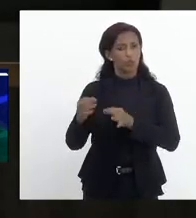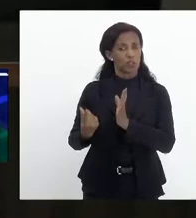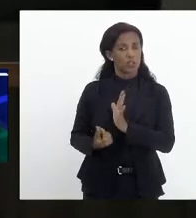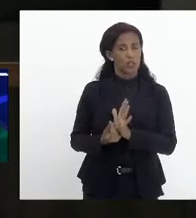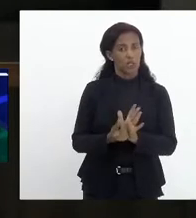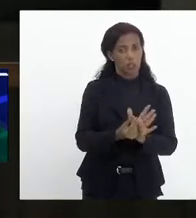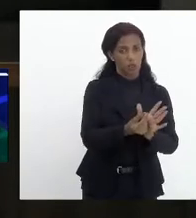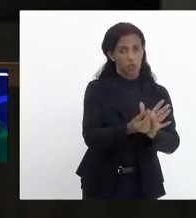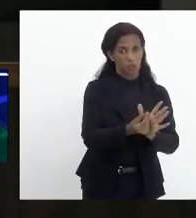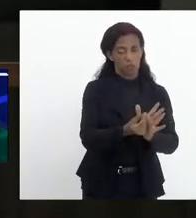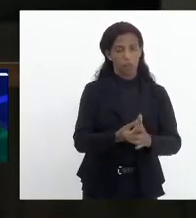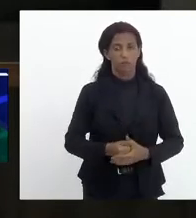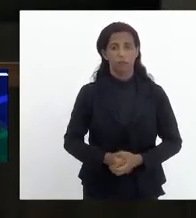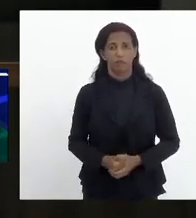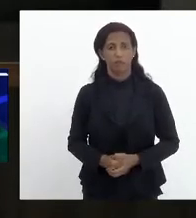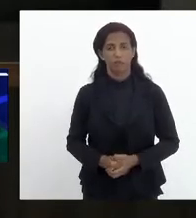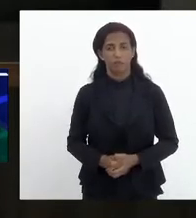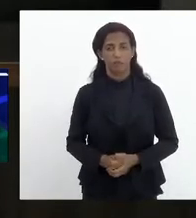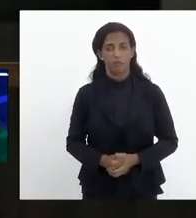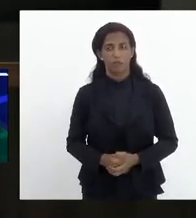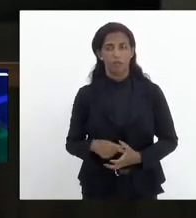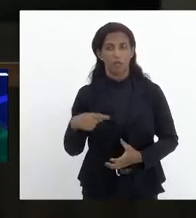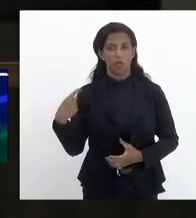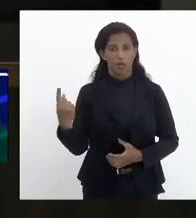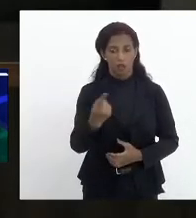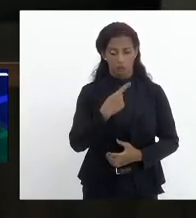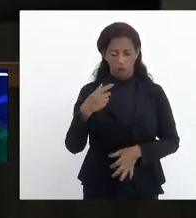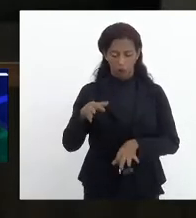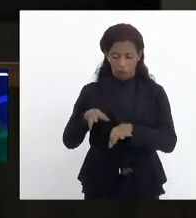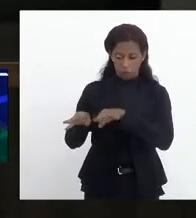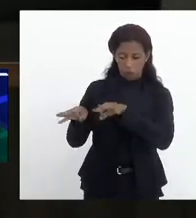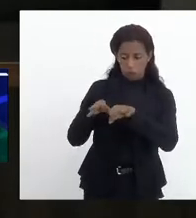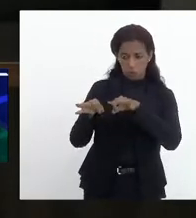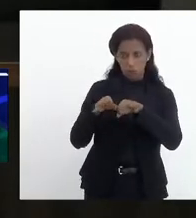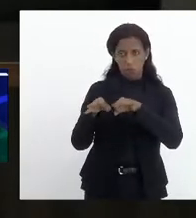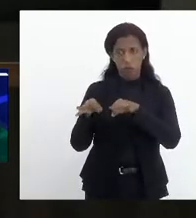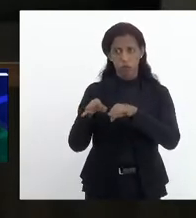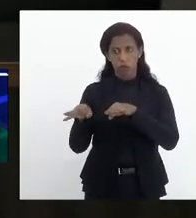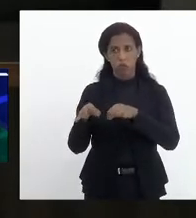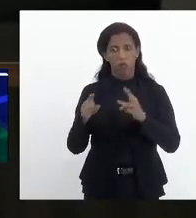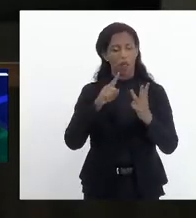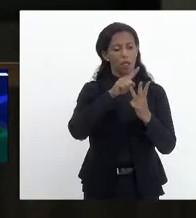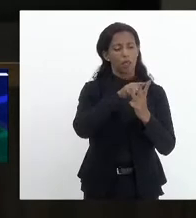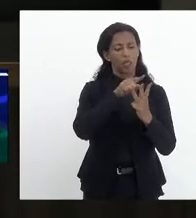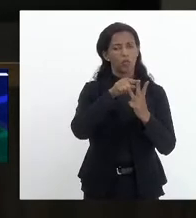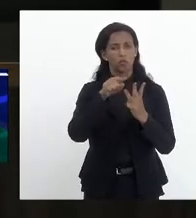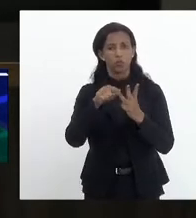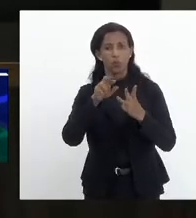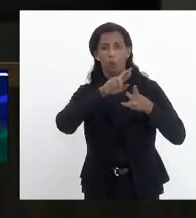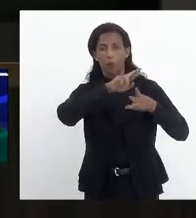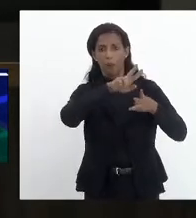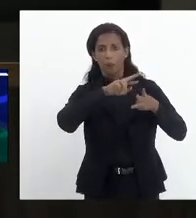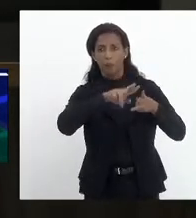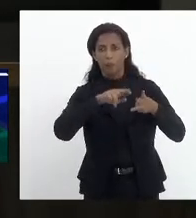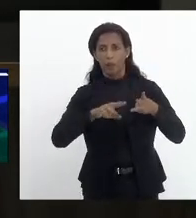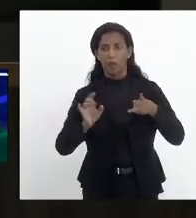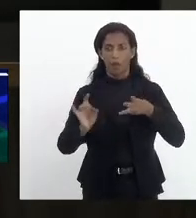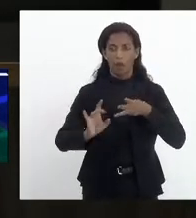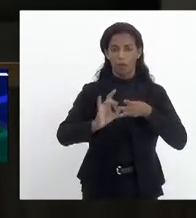Tributação, para que a gente possa produzir, deputado Márcio, 3 momentos distintos. Cada